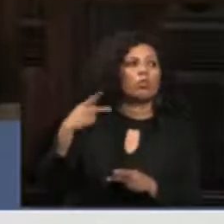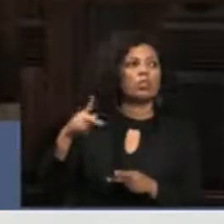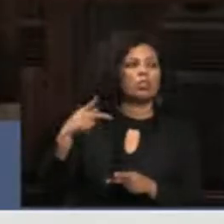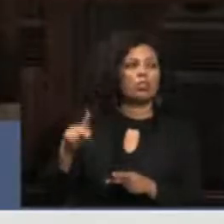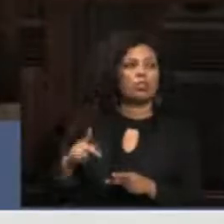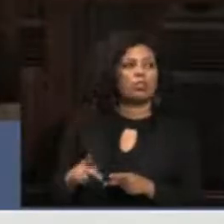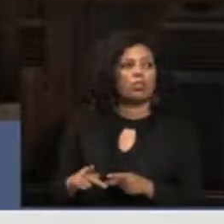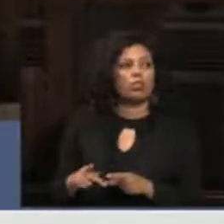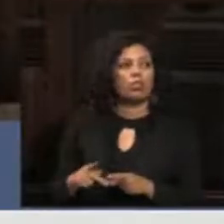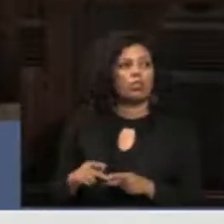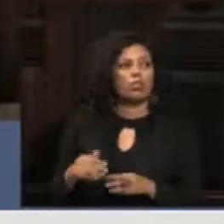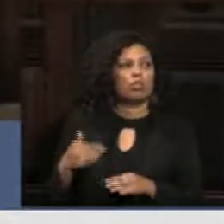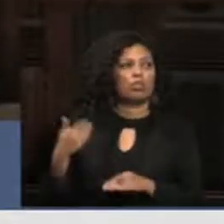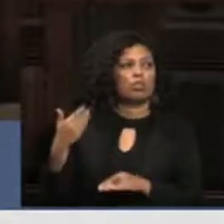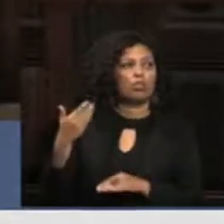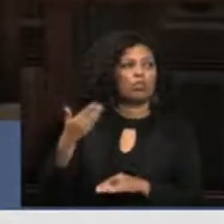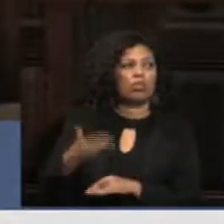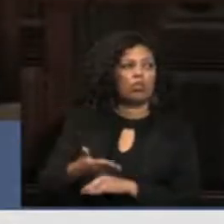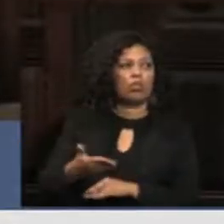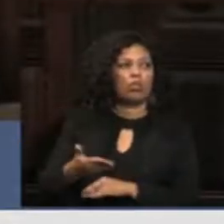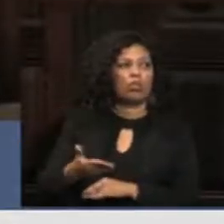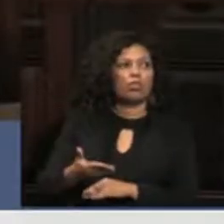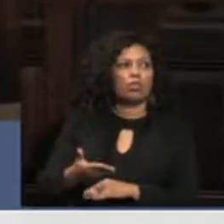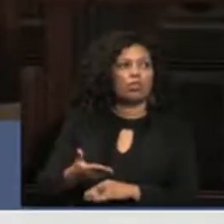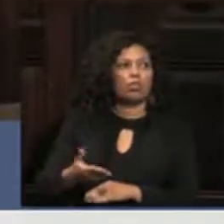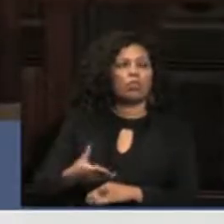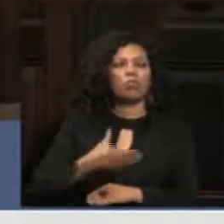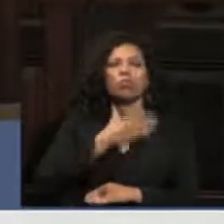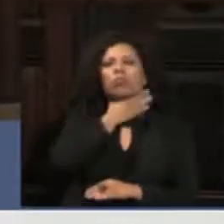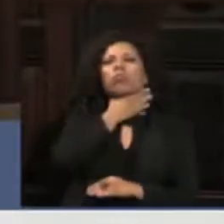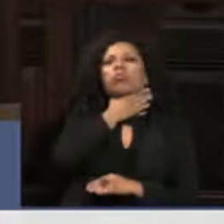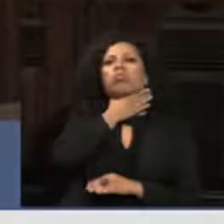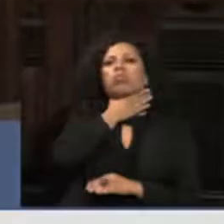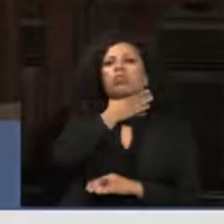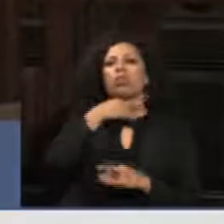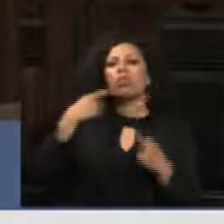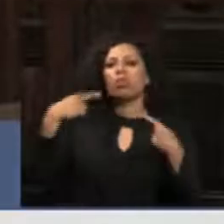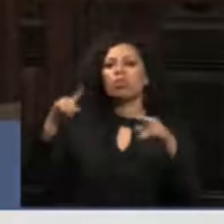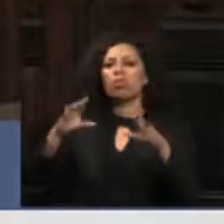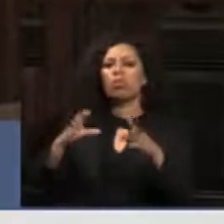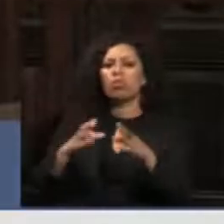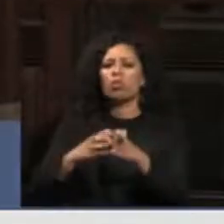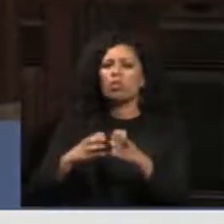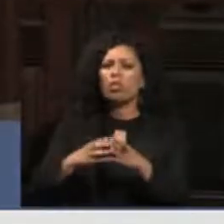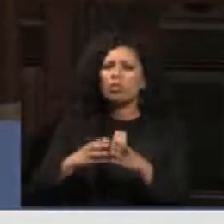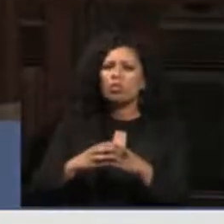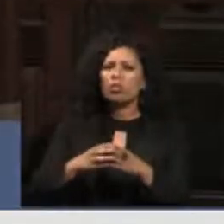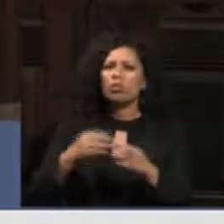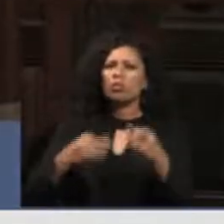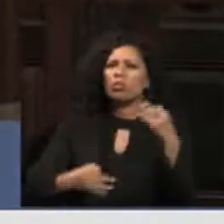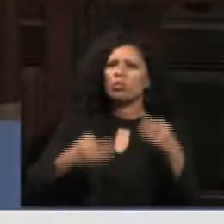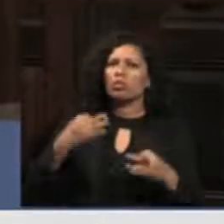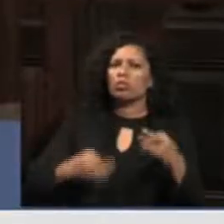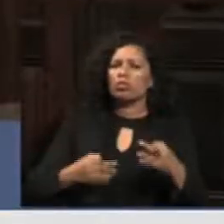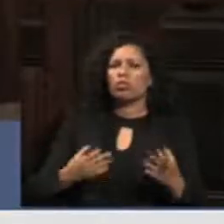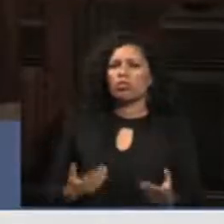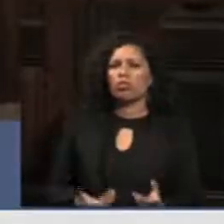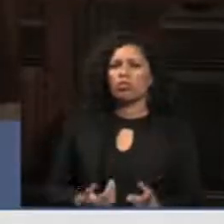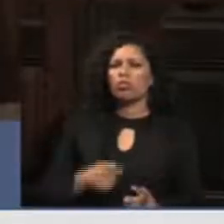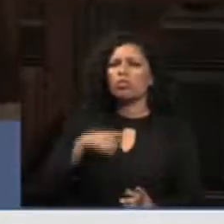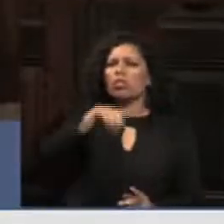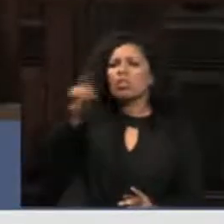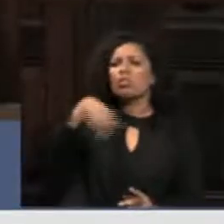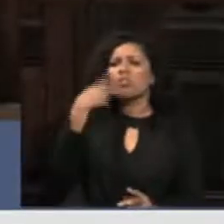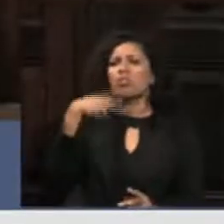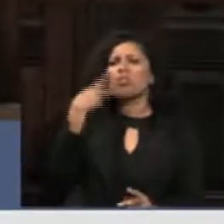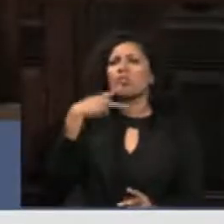coturno na garganta dos seus adversários políticos. O que ele quer dizer com isso? O que o outro